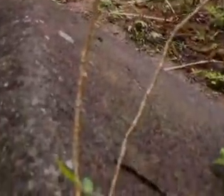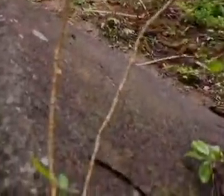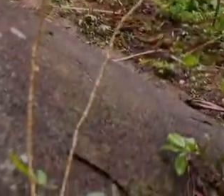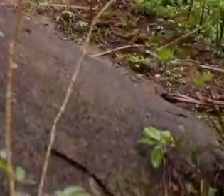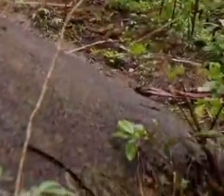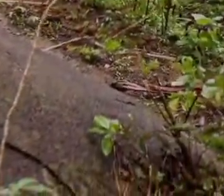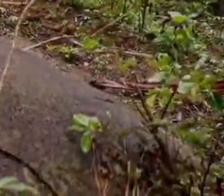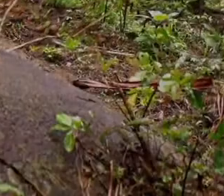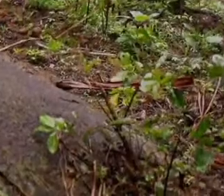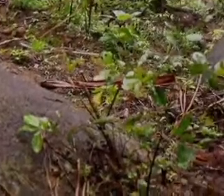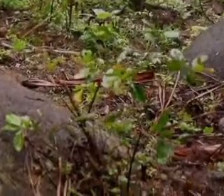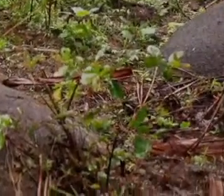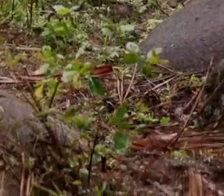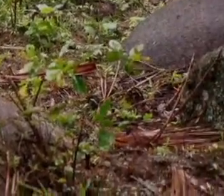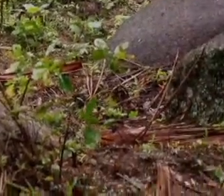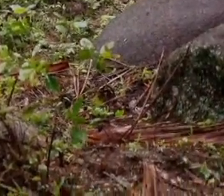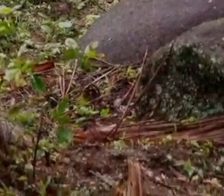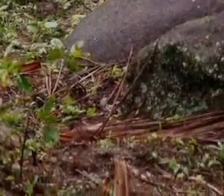Eu sou daqui mesmo.